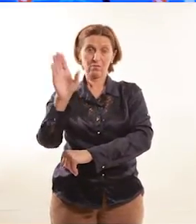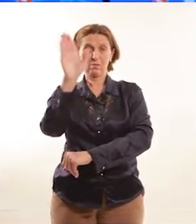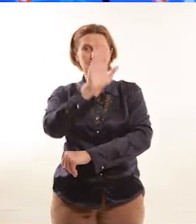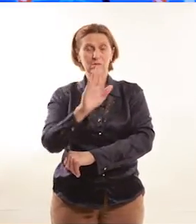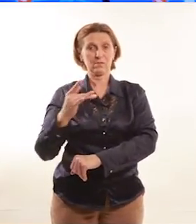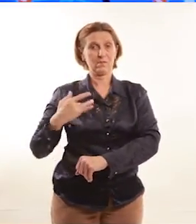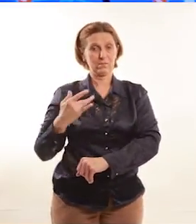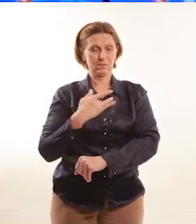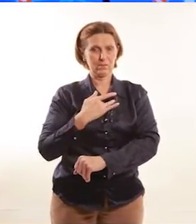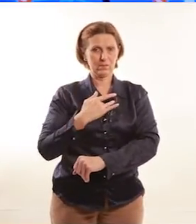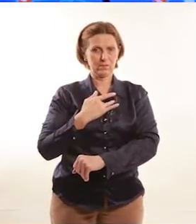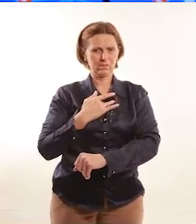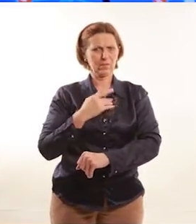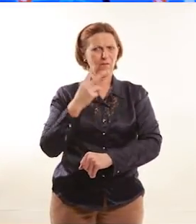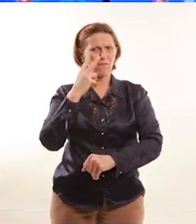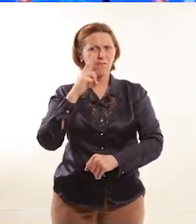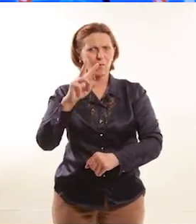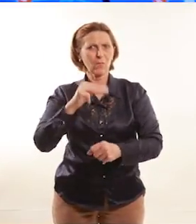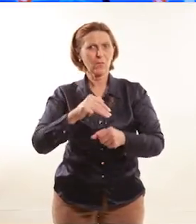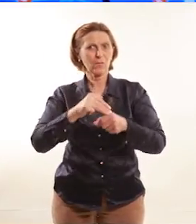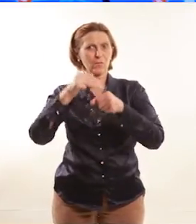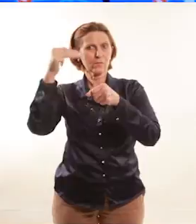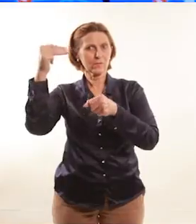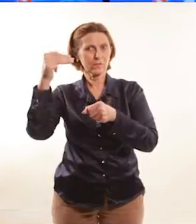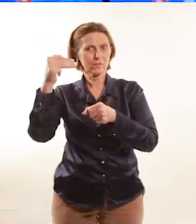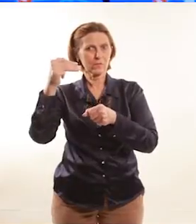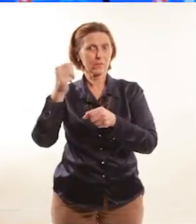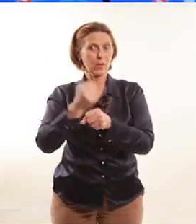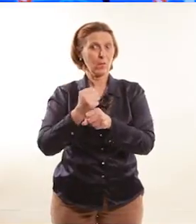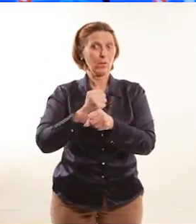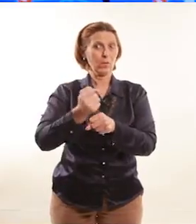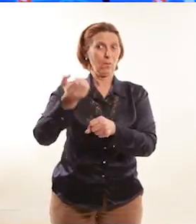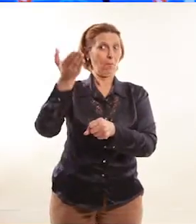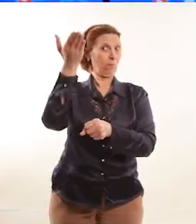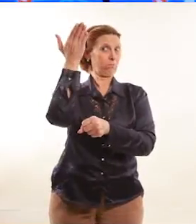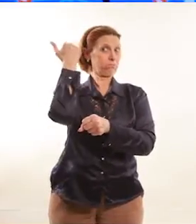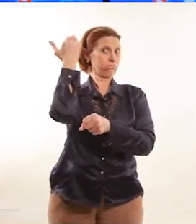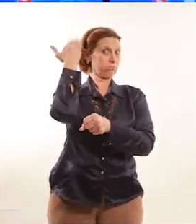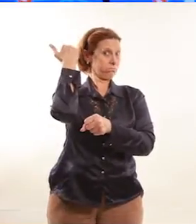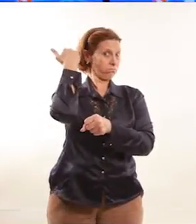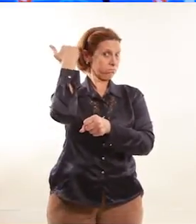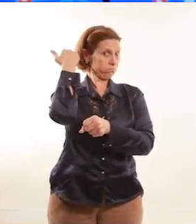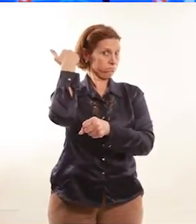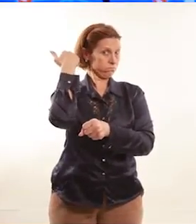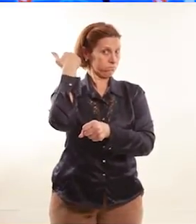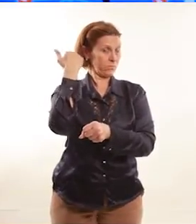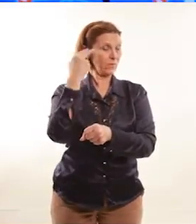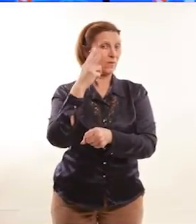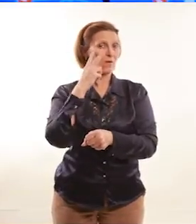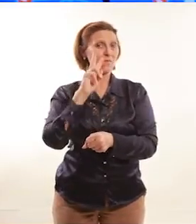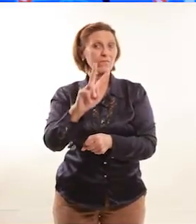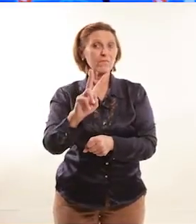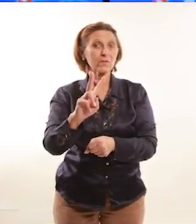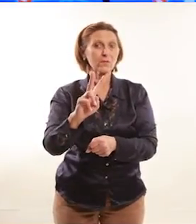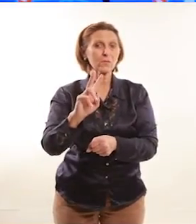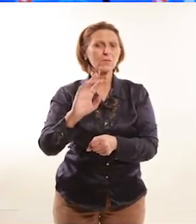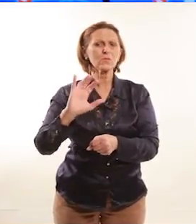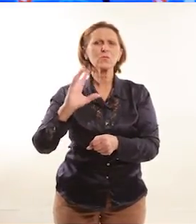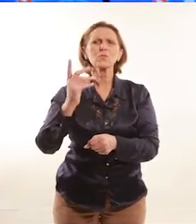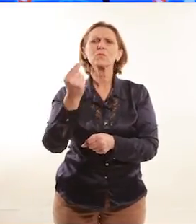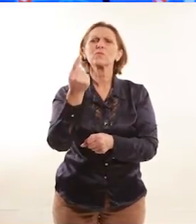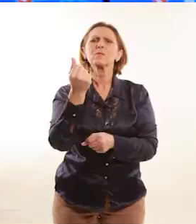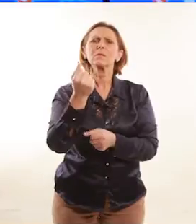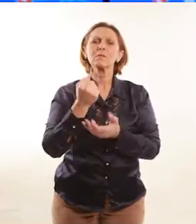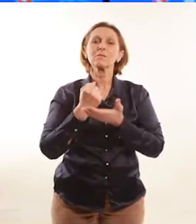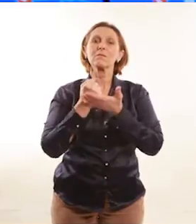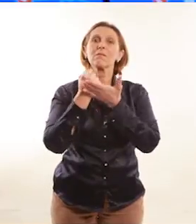sobre o município de vocês. É legal vocês consultarem o ano anterior, 2013, para vocês verem todo o repasse que aconteceu dentro